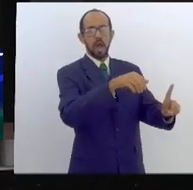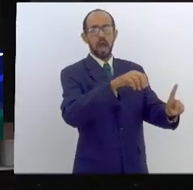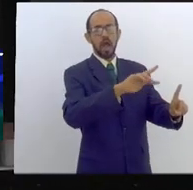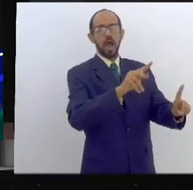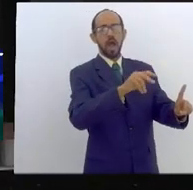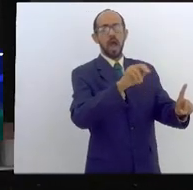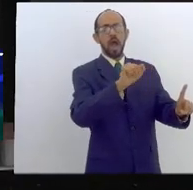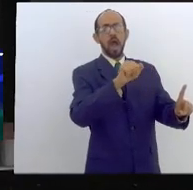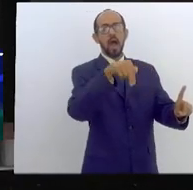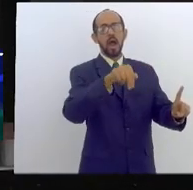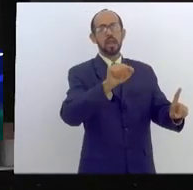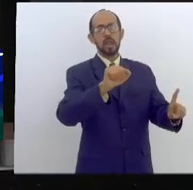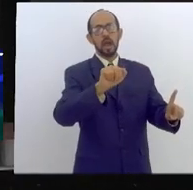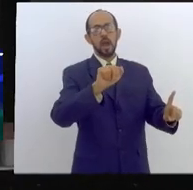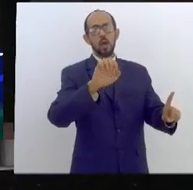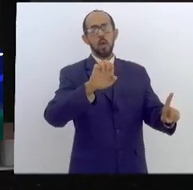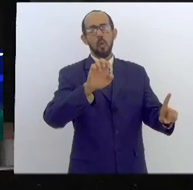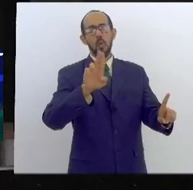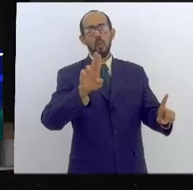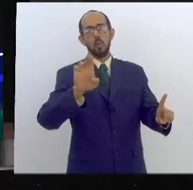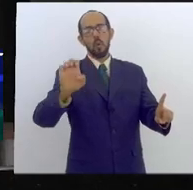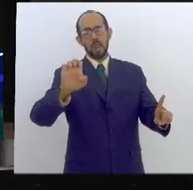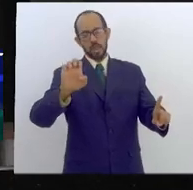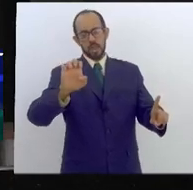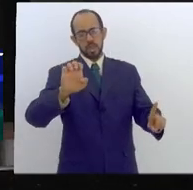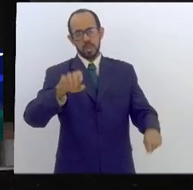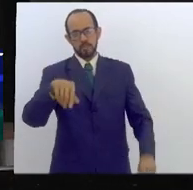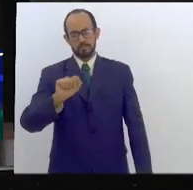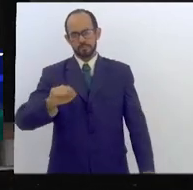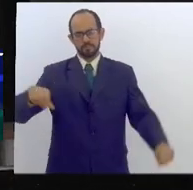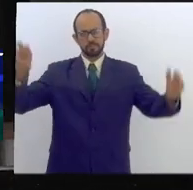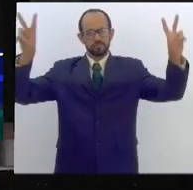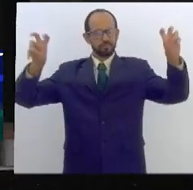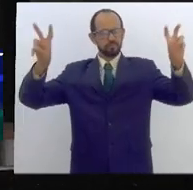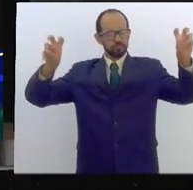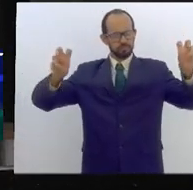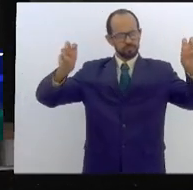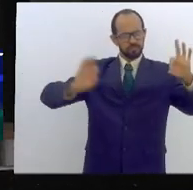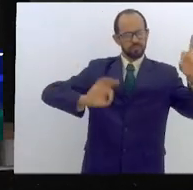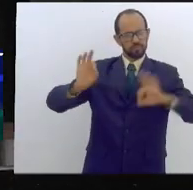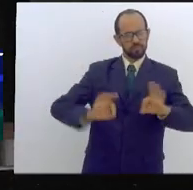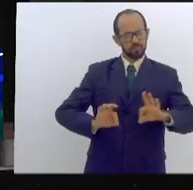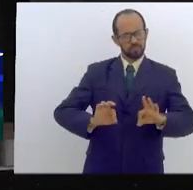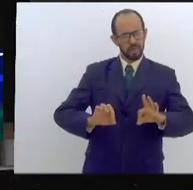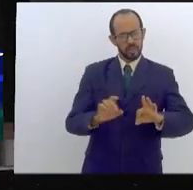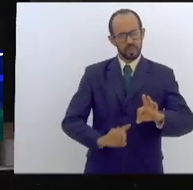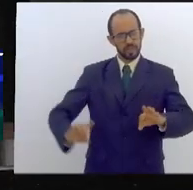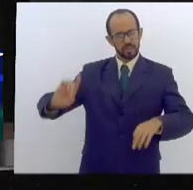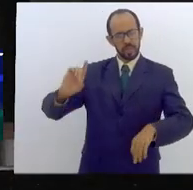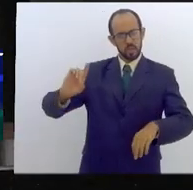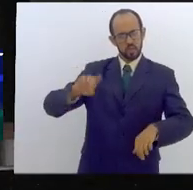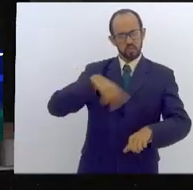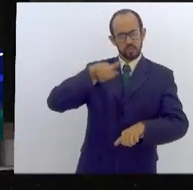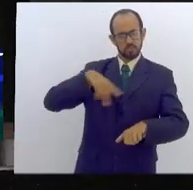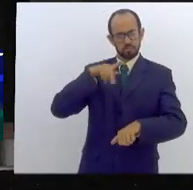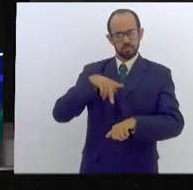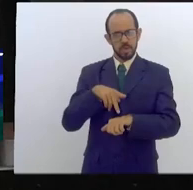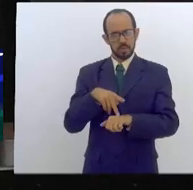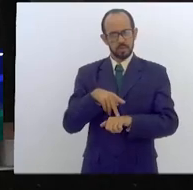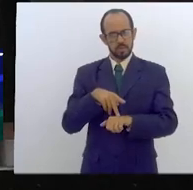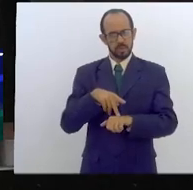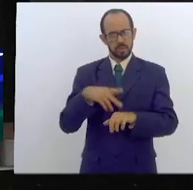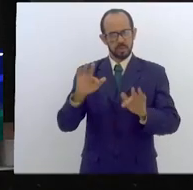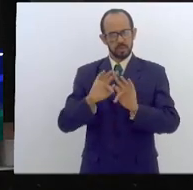seus militantes. O lema da organização era Deus, Pátria